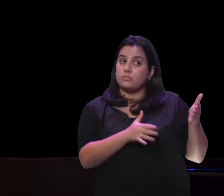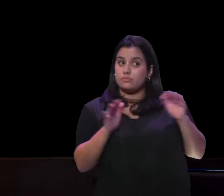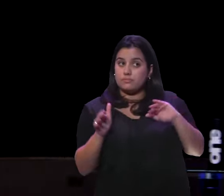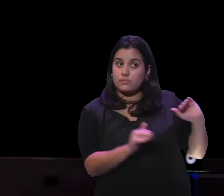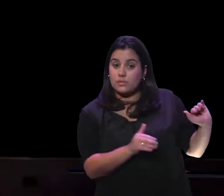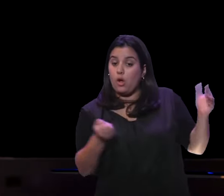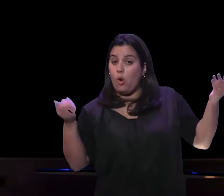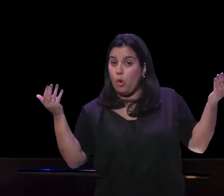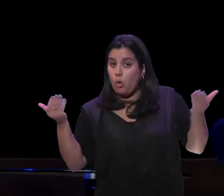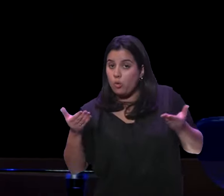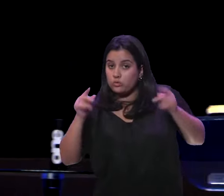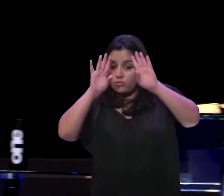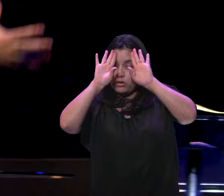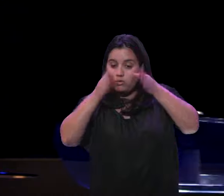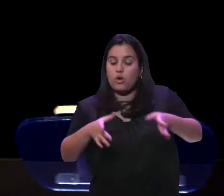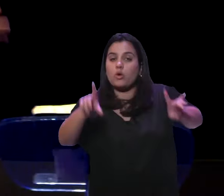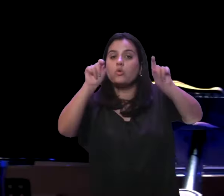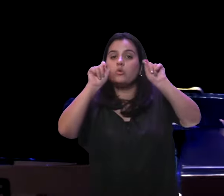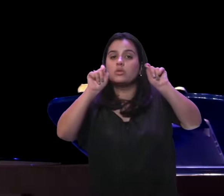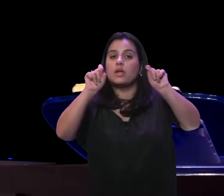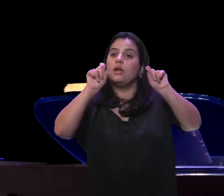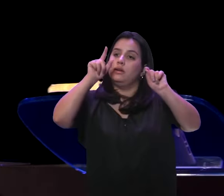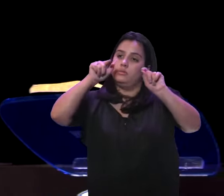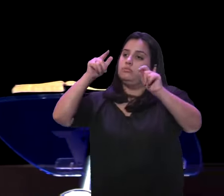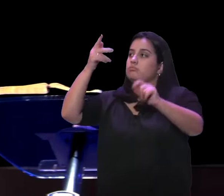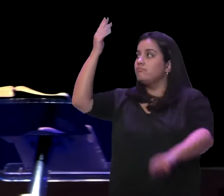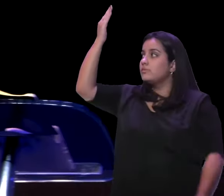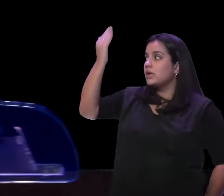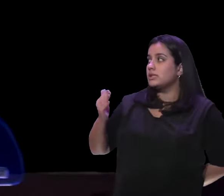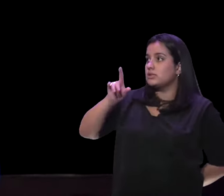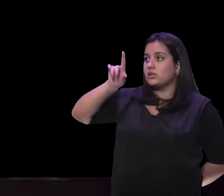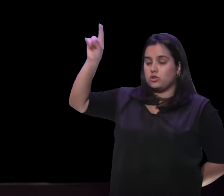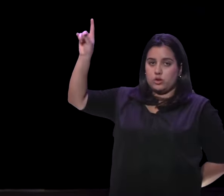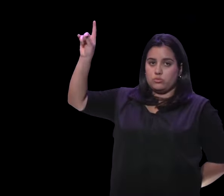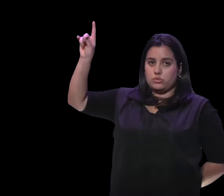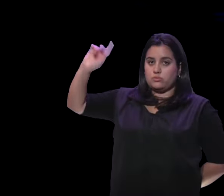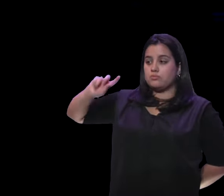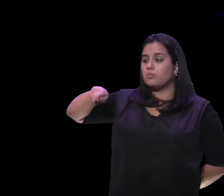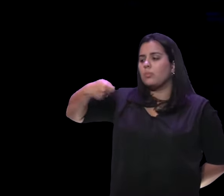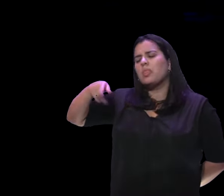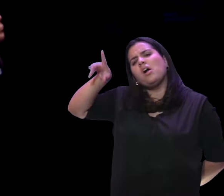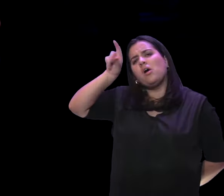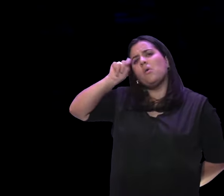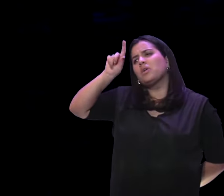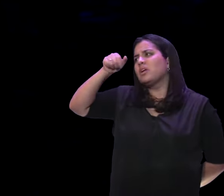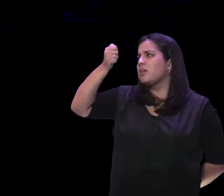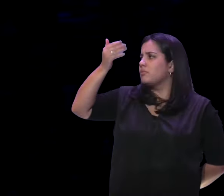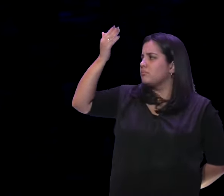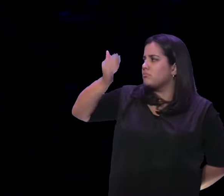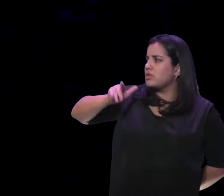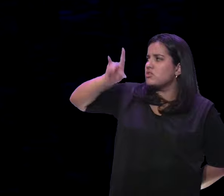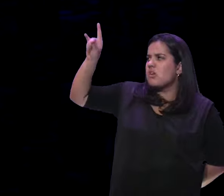mais especificamente sobre a presença de Deus, sobre o que ela causa quando ela